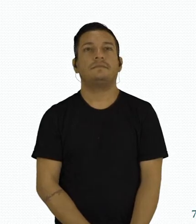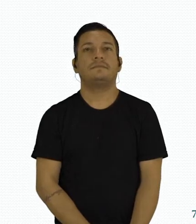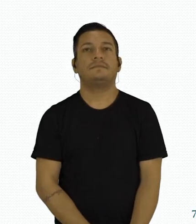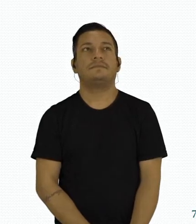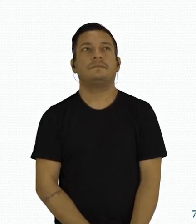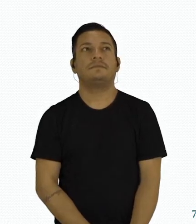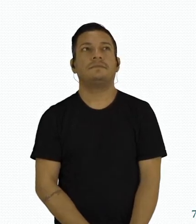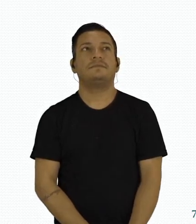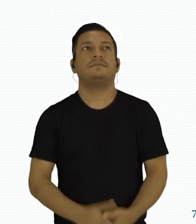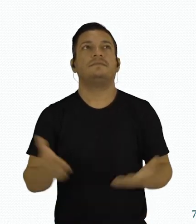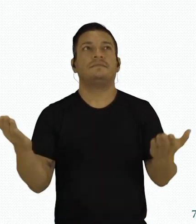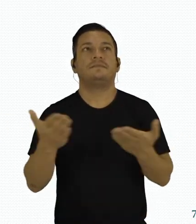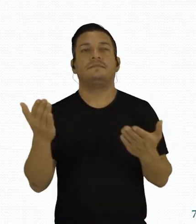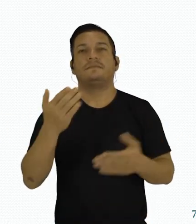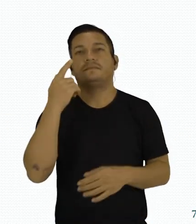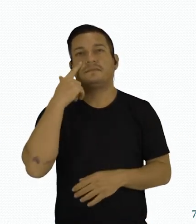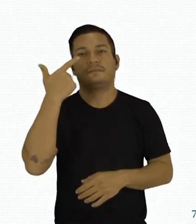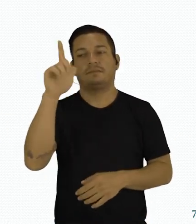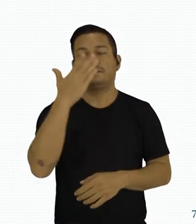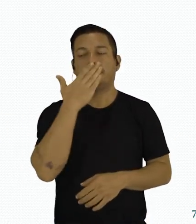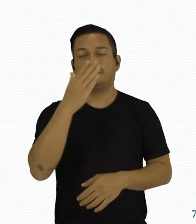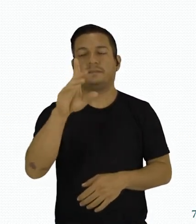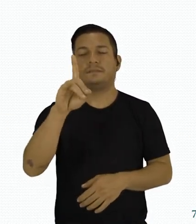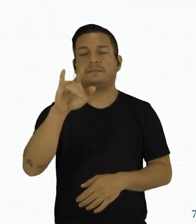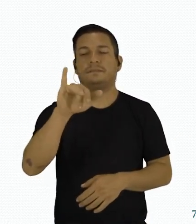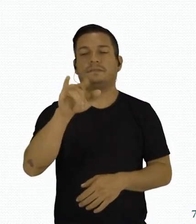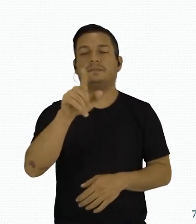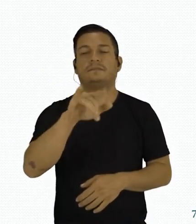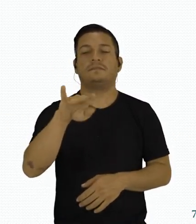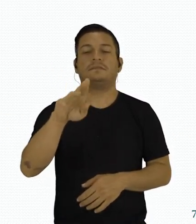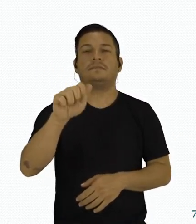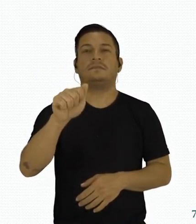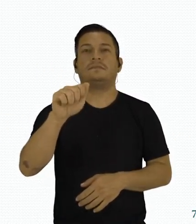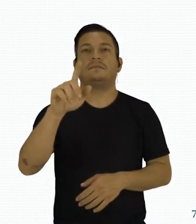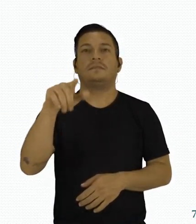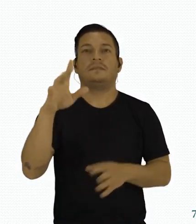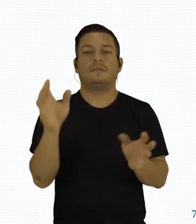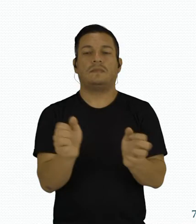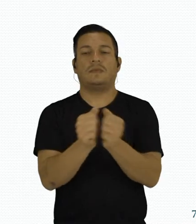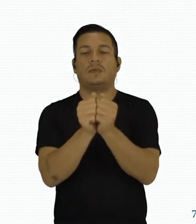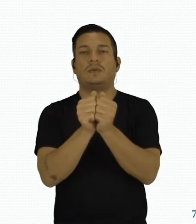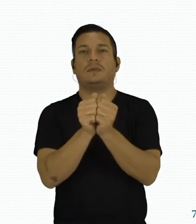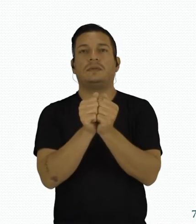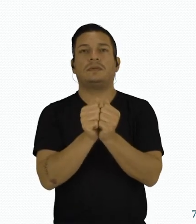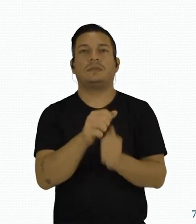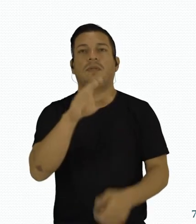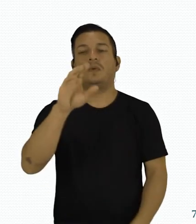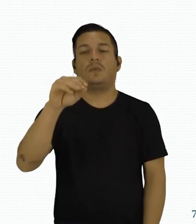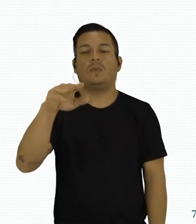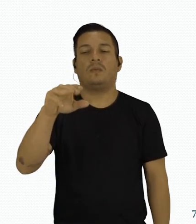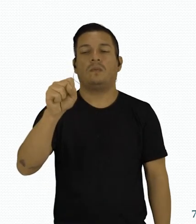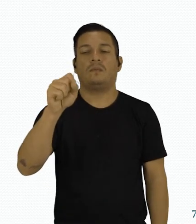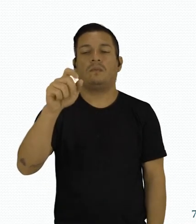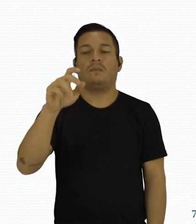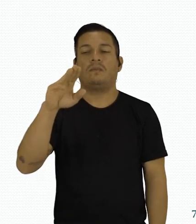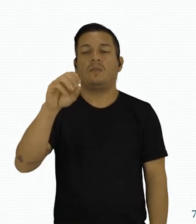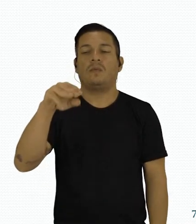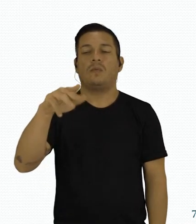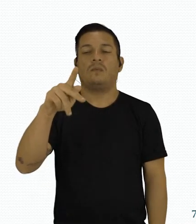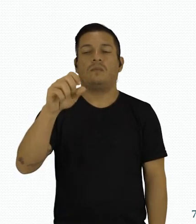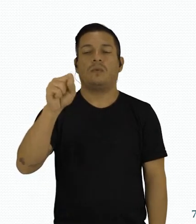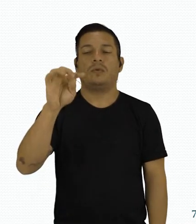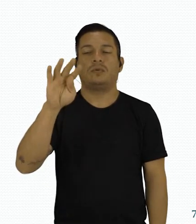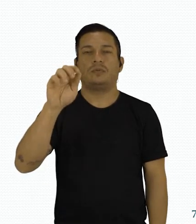Então, agora vamos ver um outro tipo de dízima periódica, que são as compostas. Nas compostas, a gente vai ter um